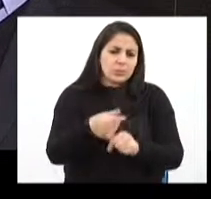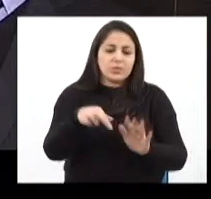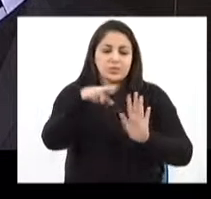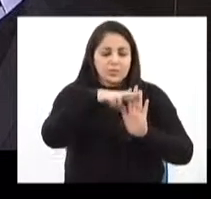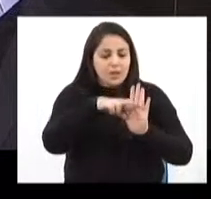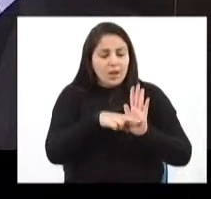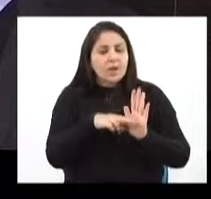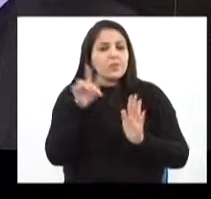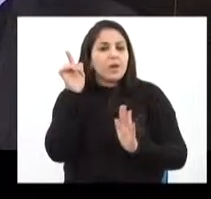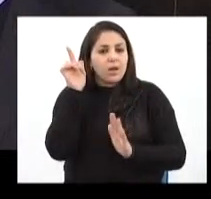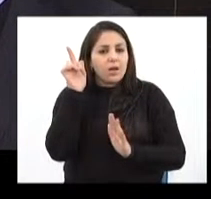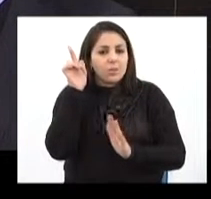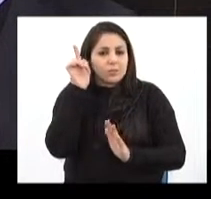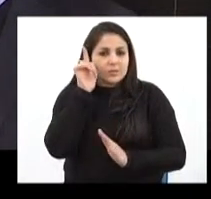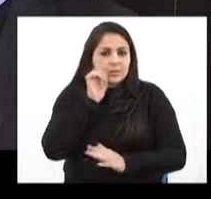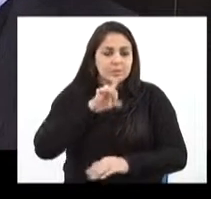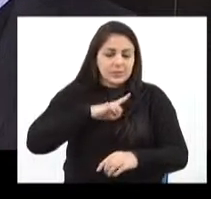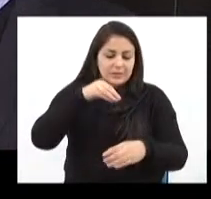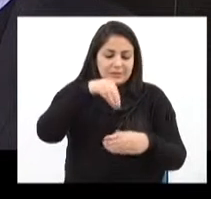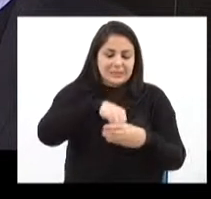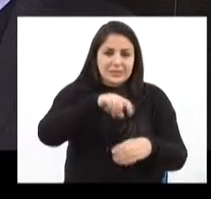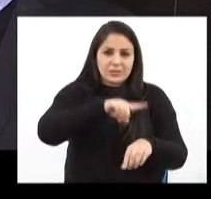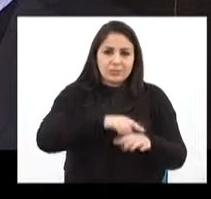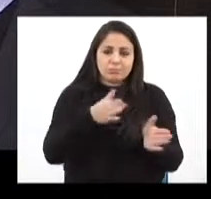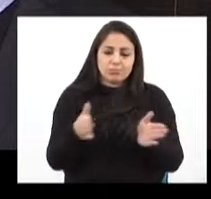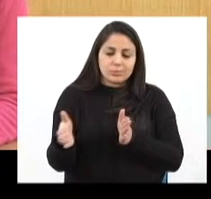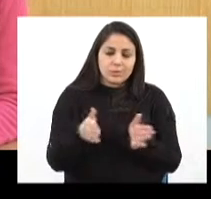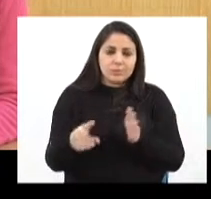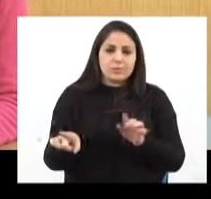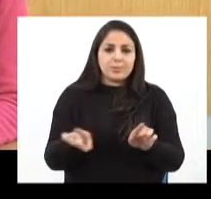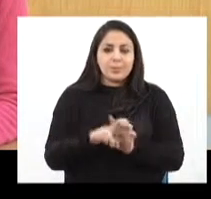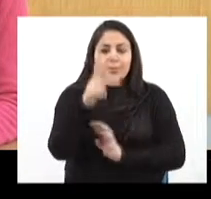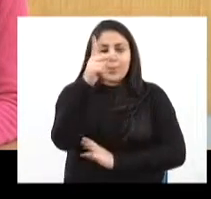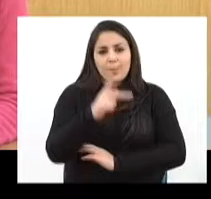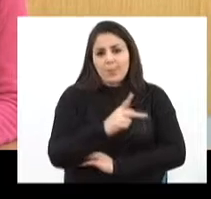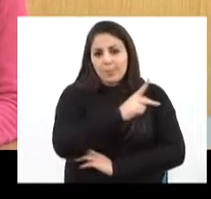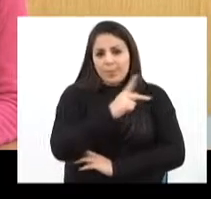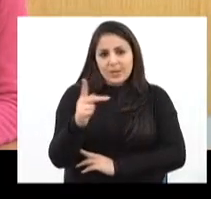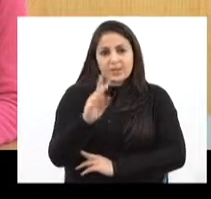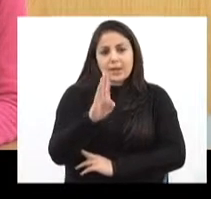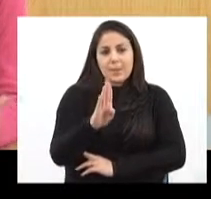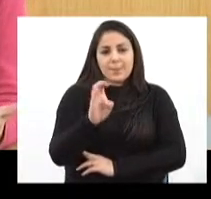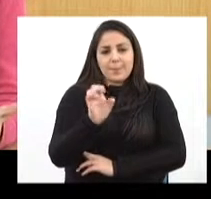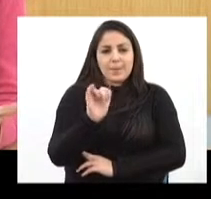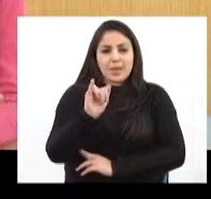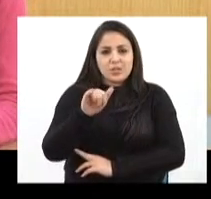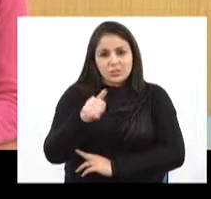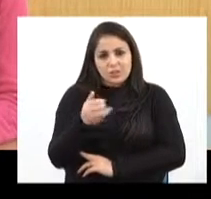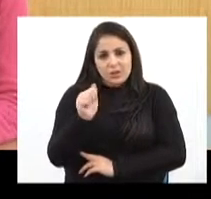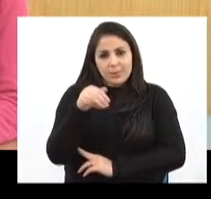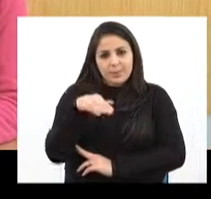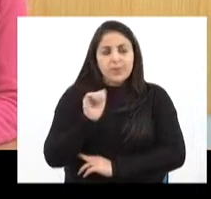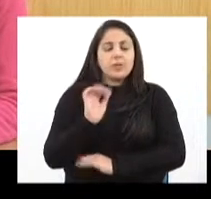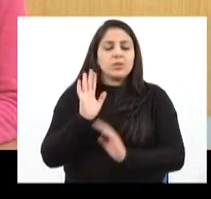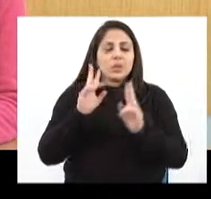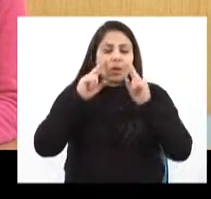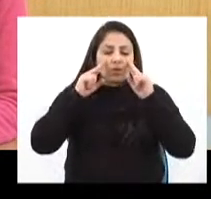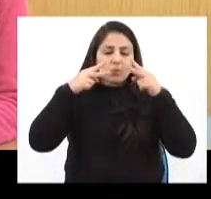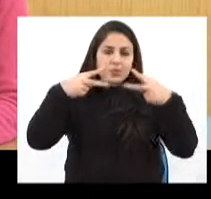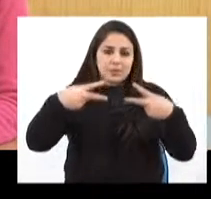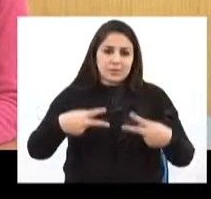tramitação ela vai acontecer dentro do prazo dessa normalidade. Padre Benjamin Basso é reconhecido pela